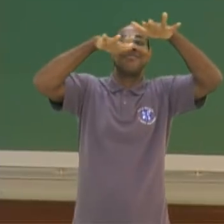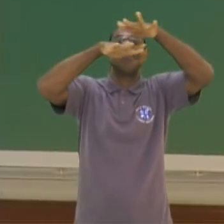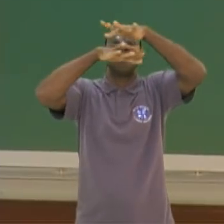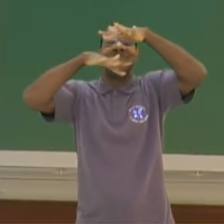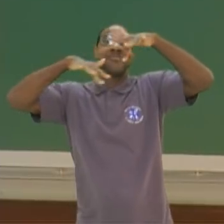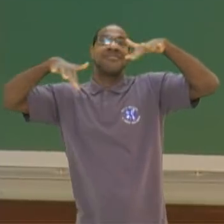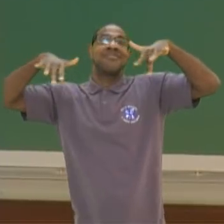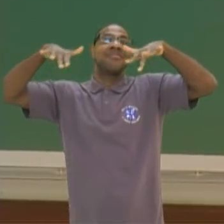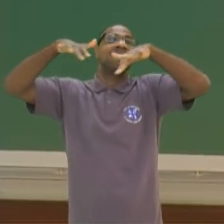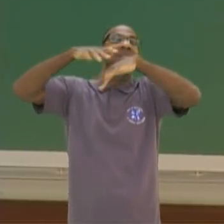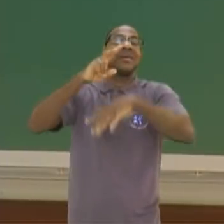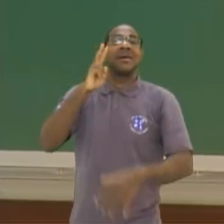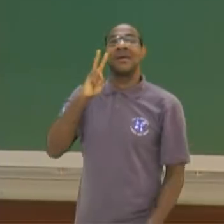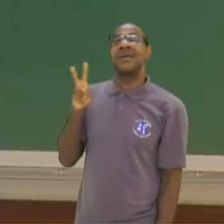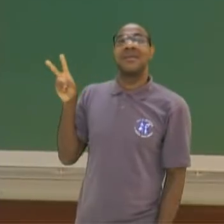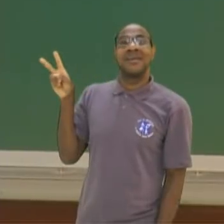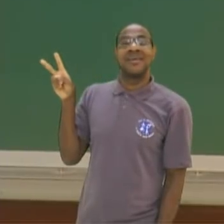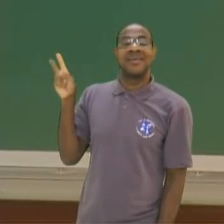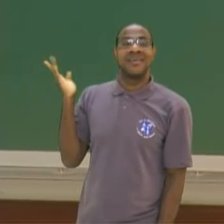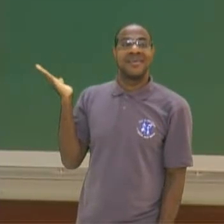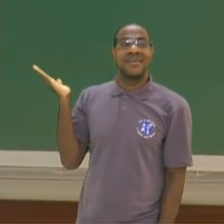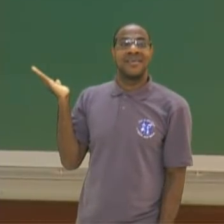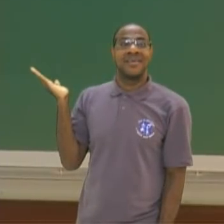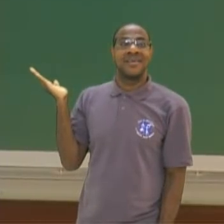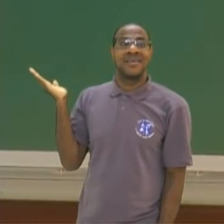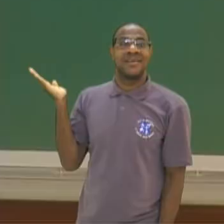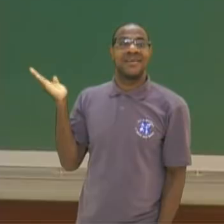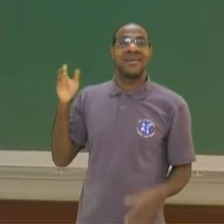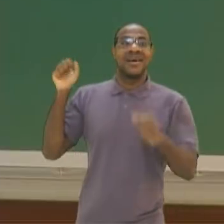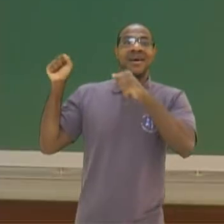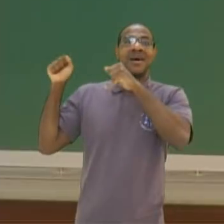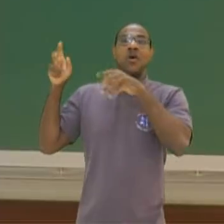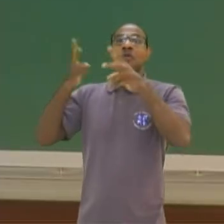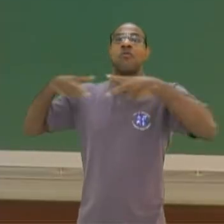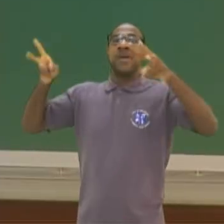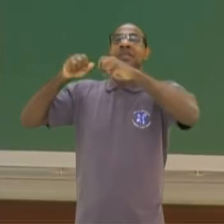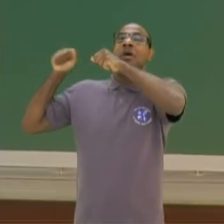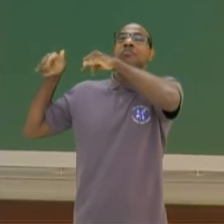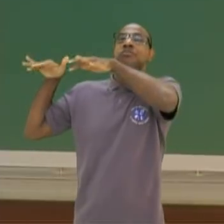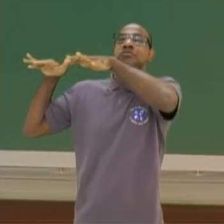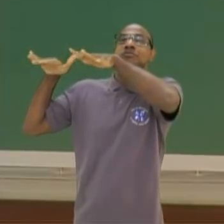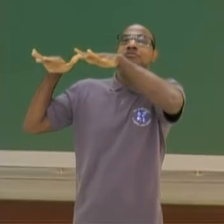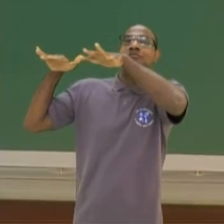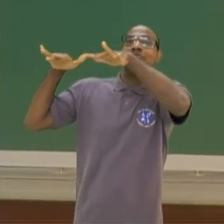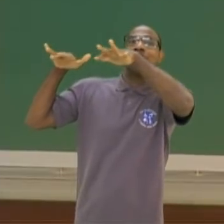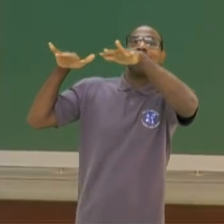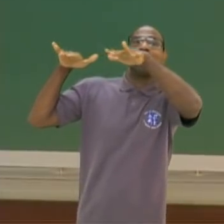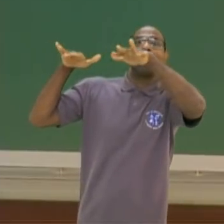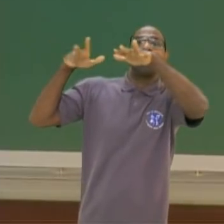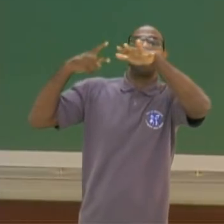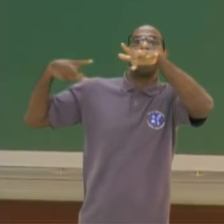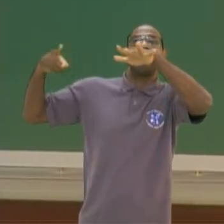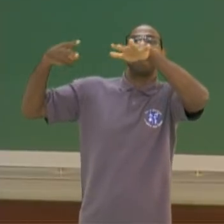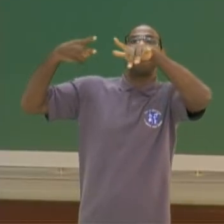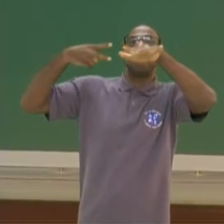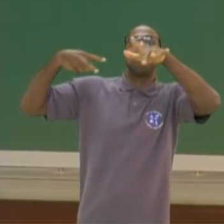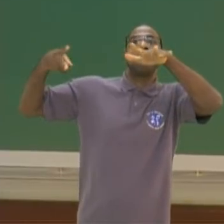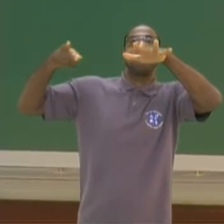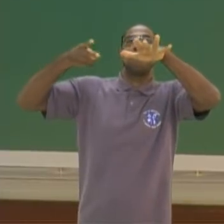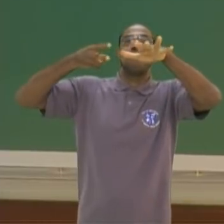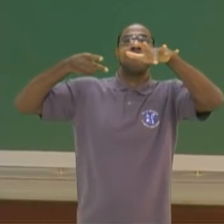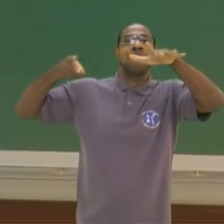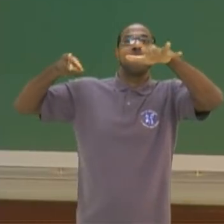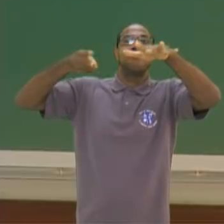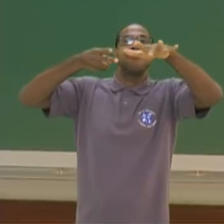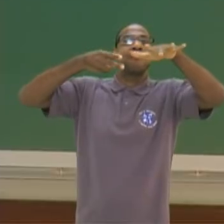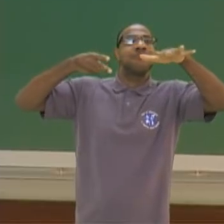um vento está ali batendo, levando elas, essas nuvens aqui bonitinhas, branquinhas, num céu